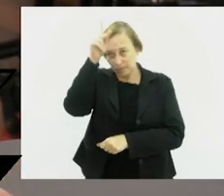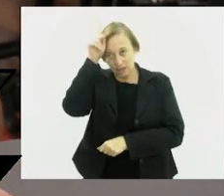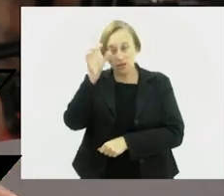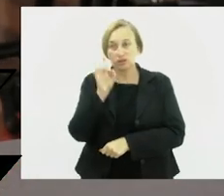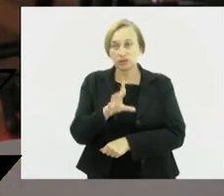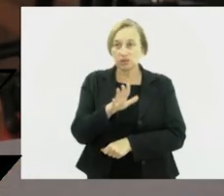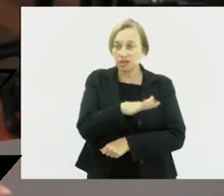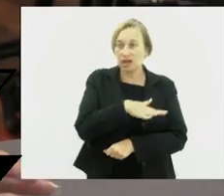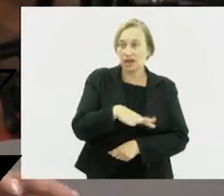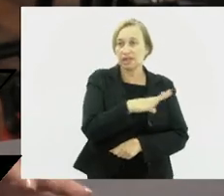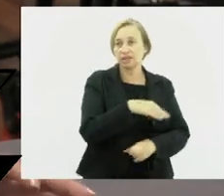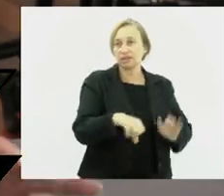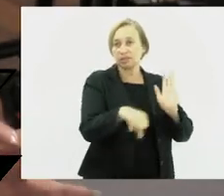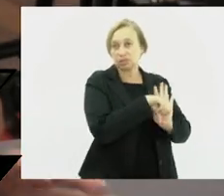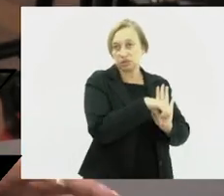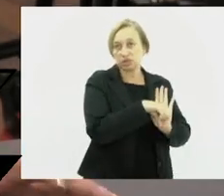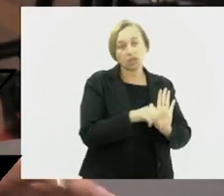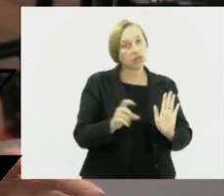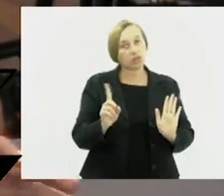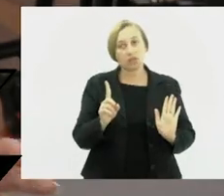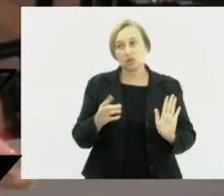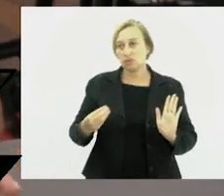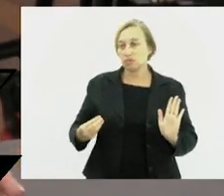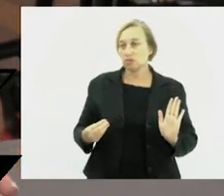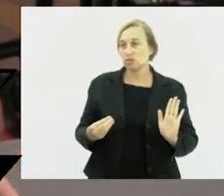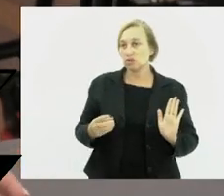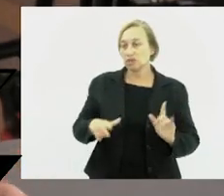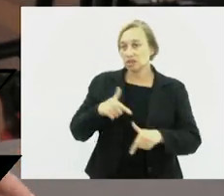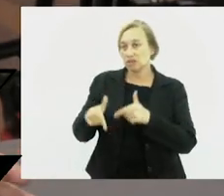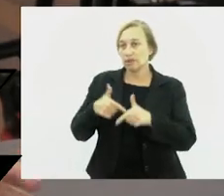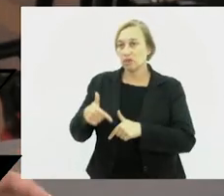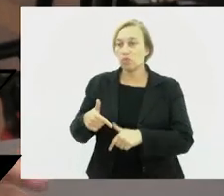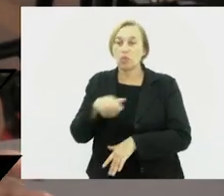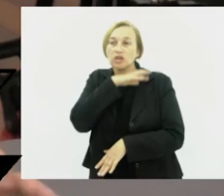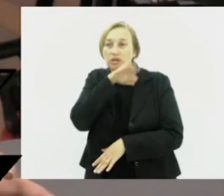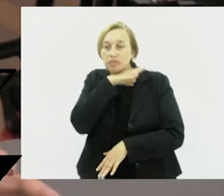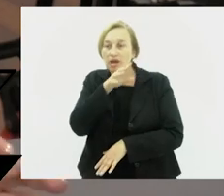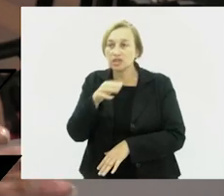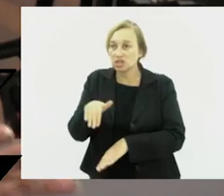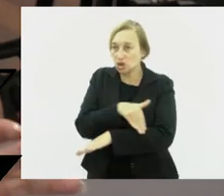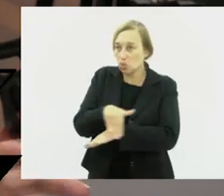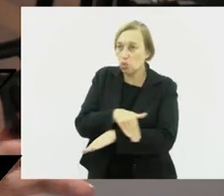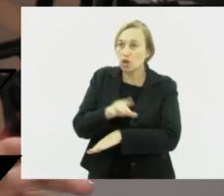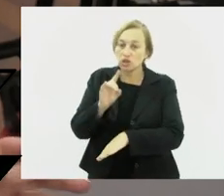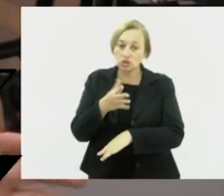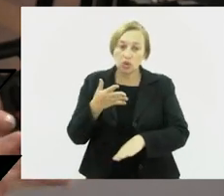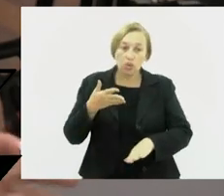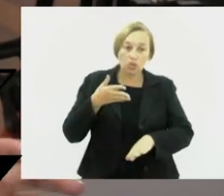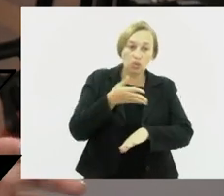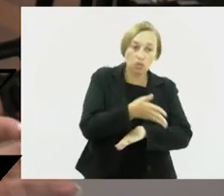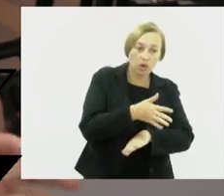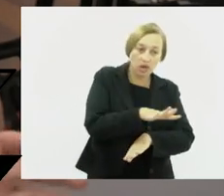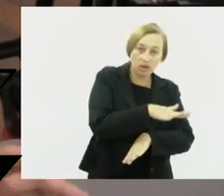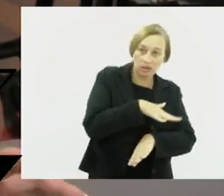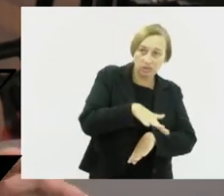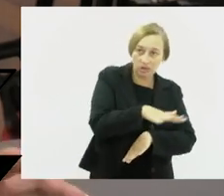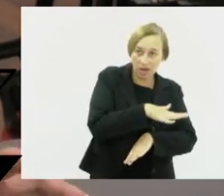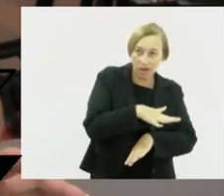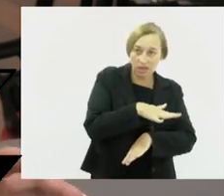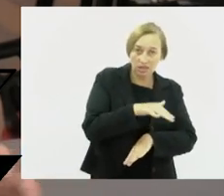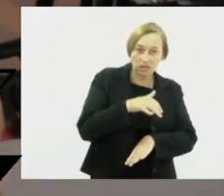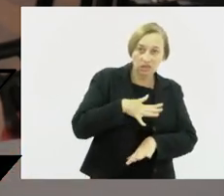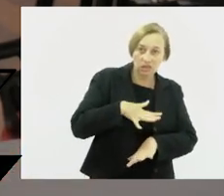criminal, não atuamos de animais em rua. Nós só entramos em locais deflagrados, ou seja,